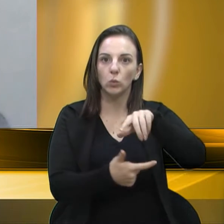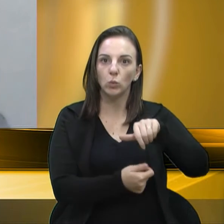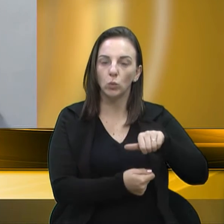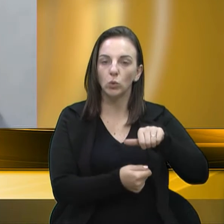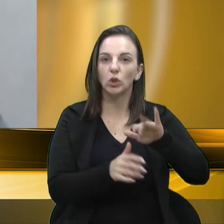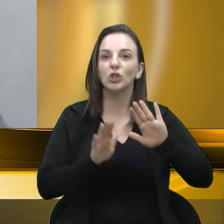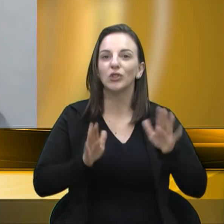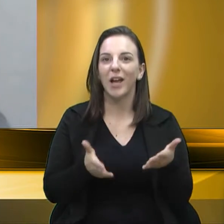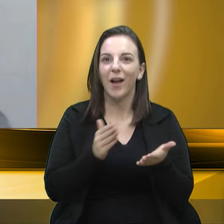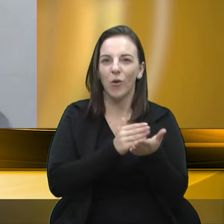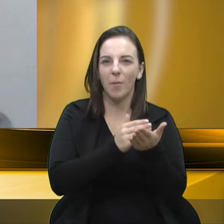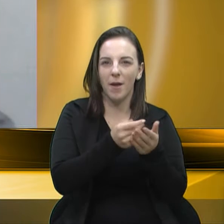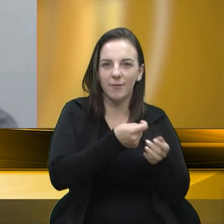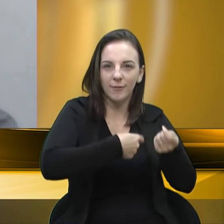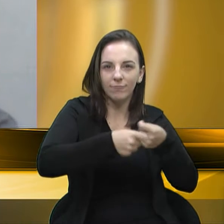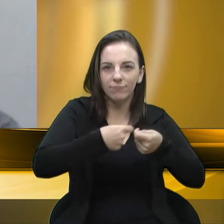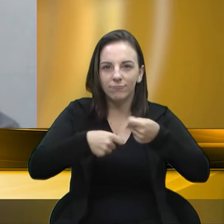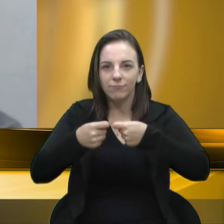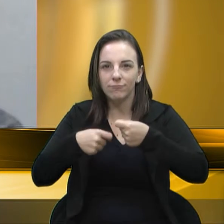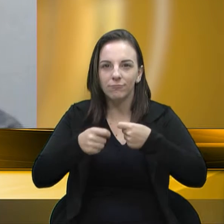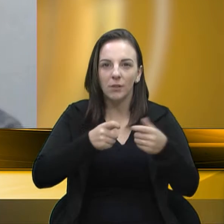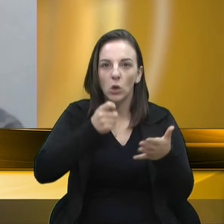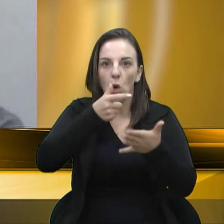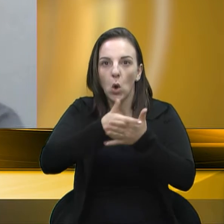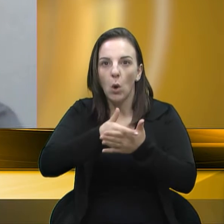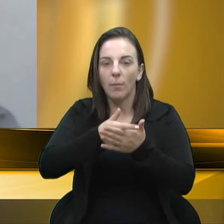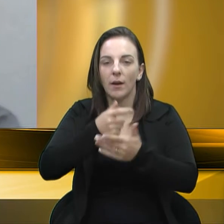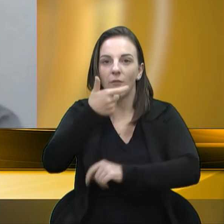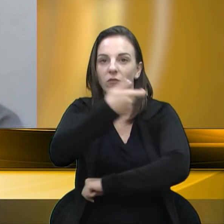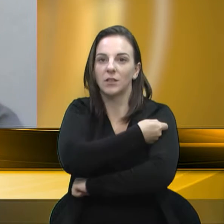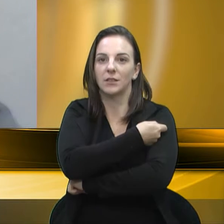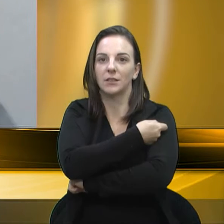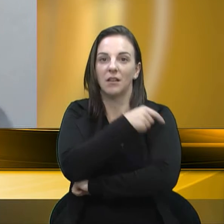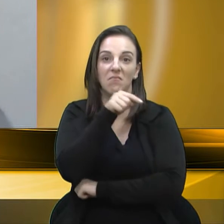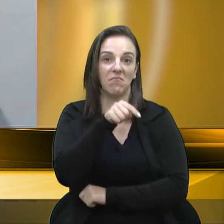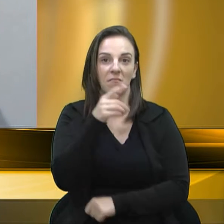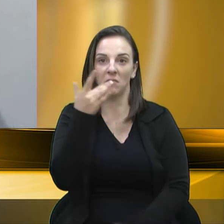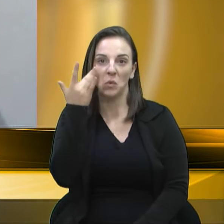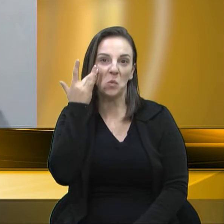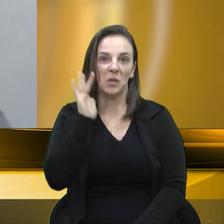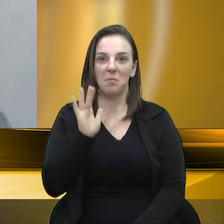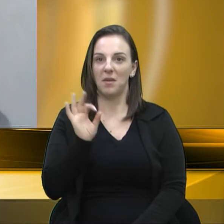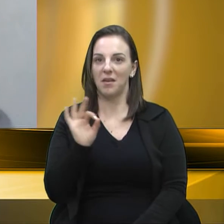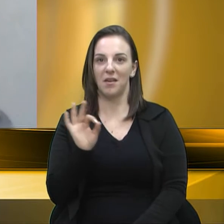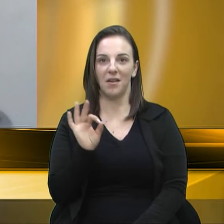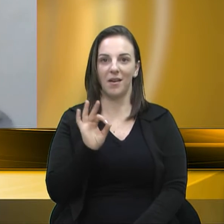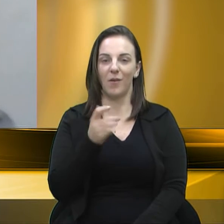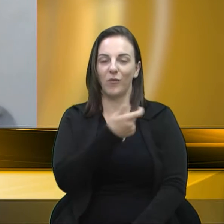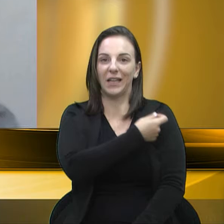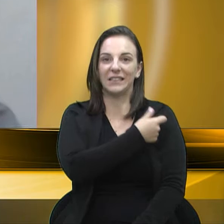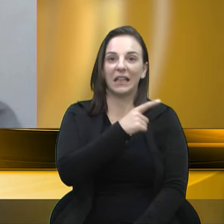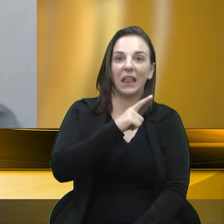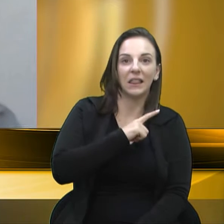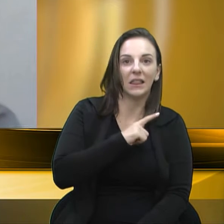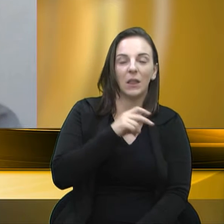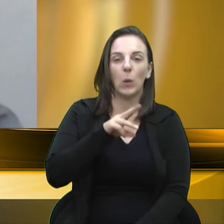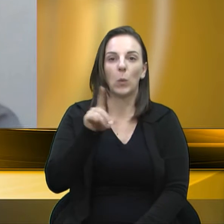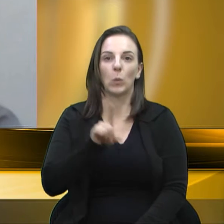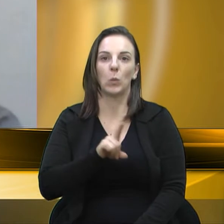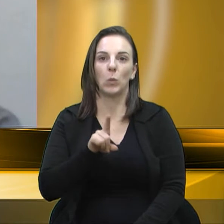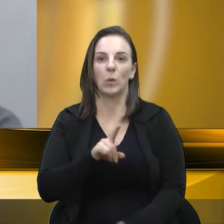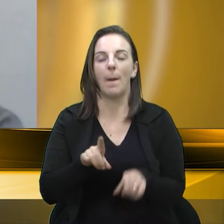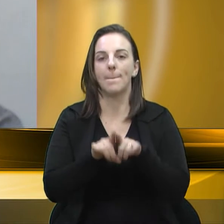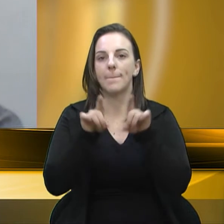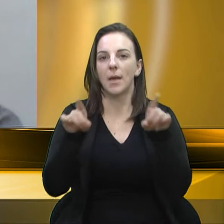a compra de vacina sem saber se teríamos vacina em que espaço de tempo. Então, o Chile hoje é um dos países